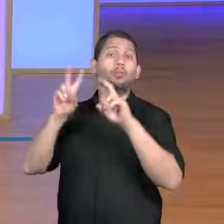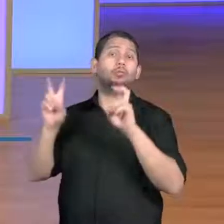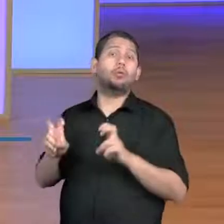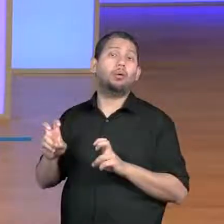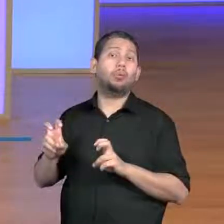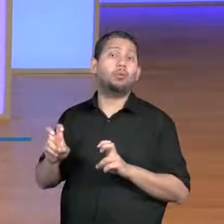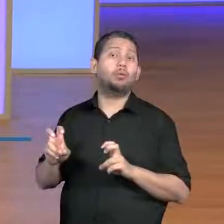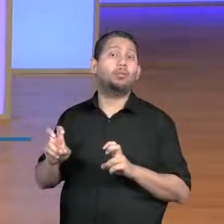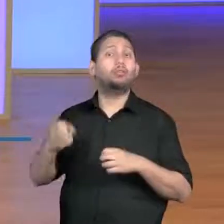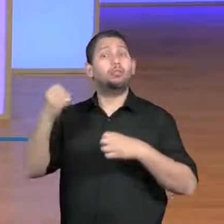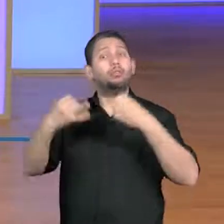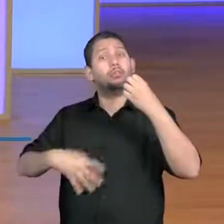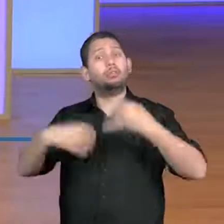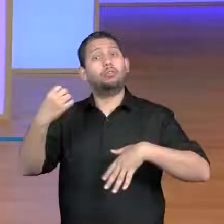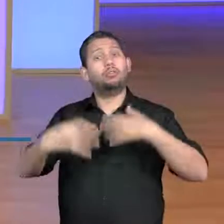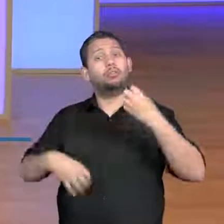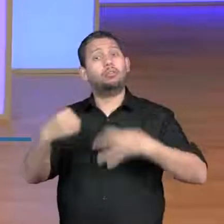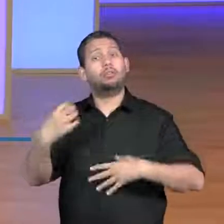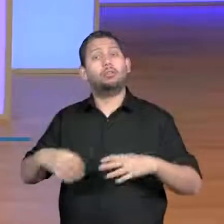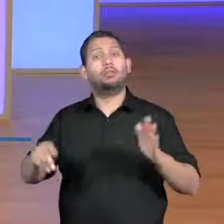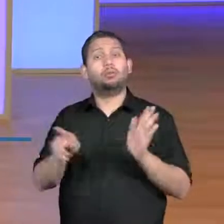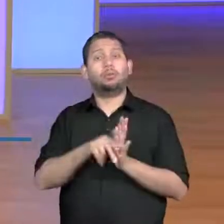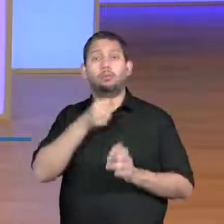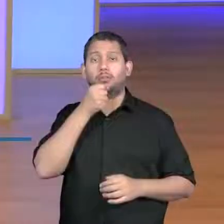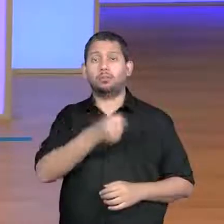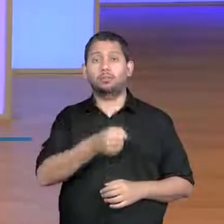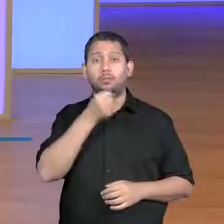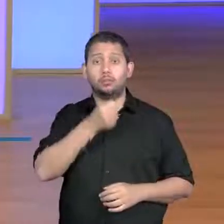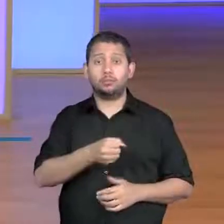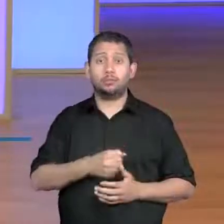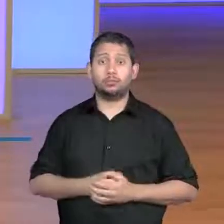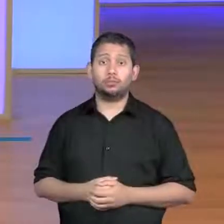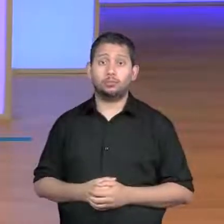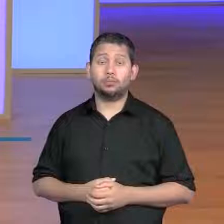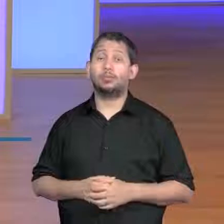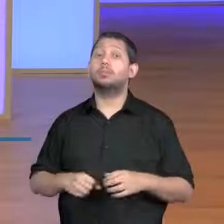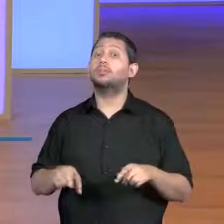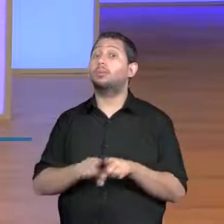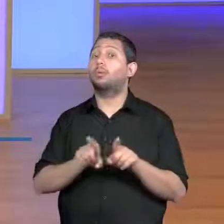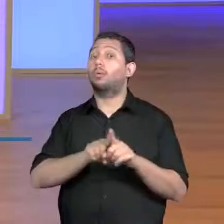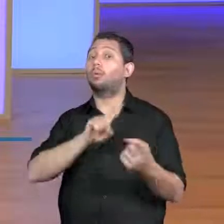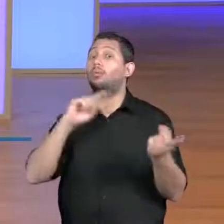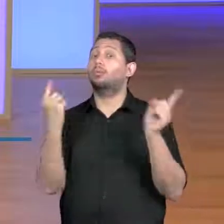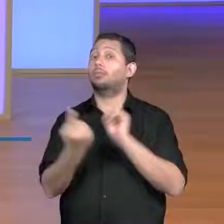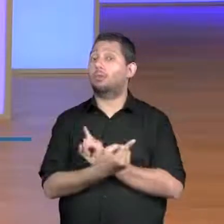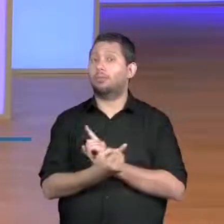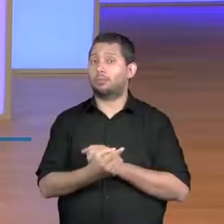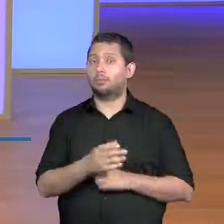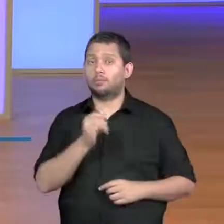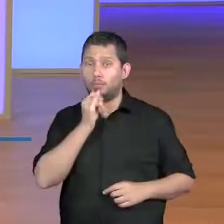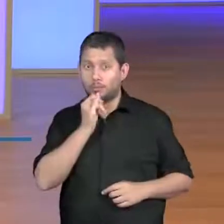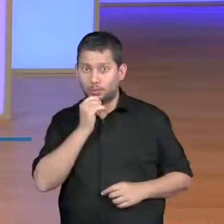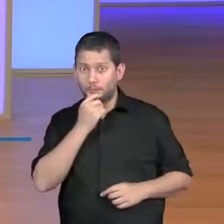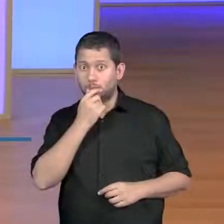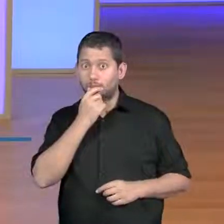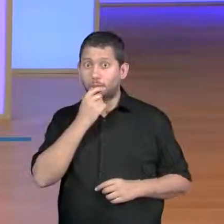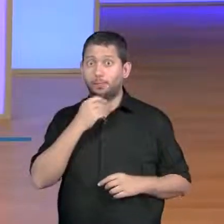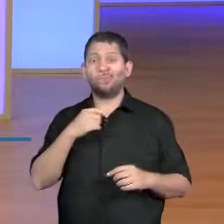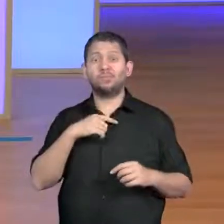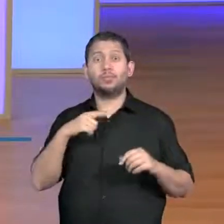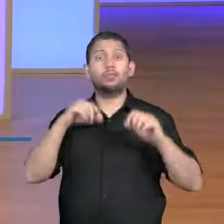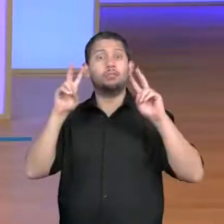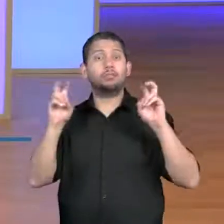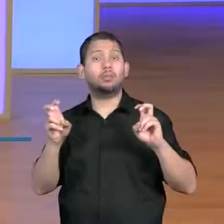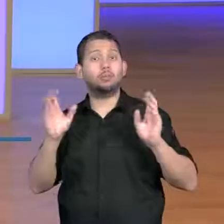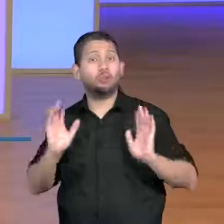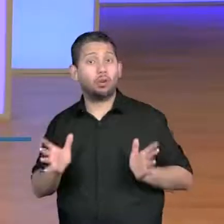ou assunto para essa entrevista, é isso? Ou eu posso fazer ao contrário também, Vamos supor, eu já tenho um tema que eu quero trabalhar. Eu